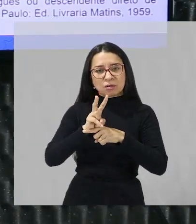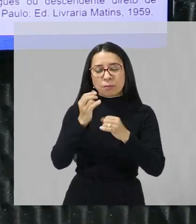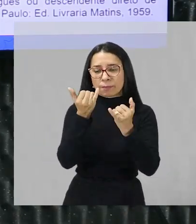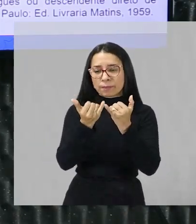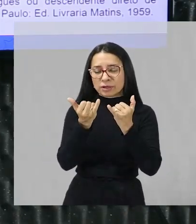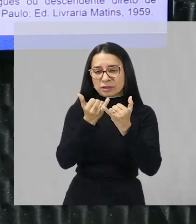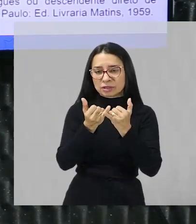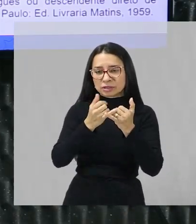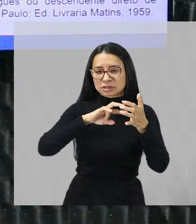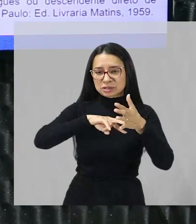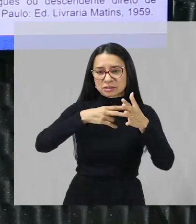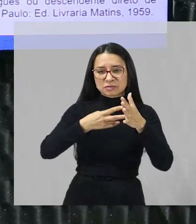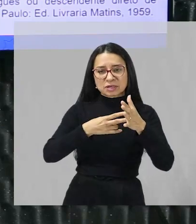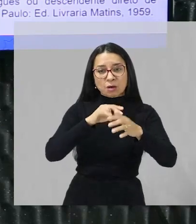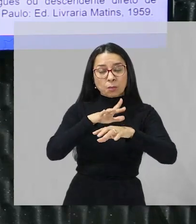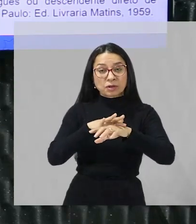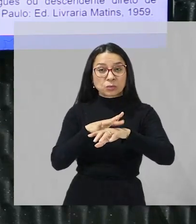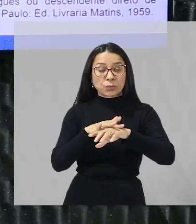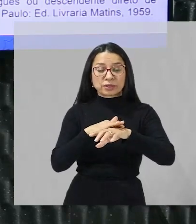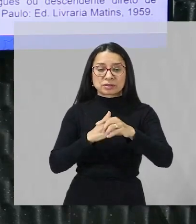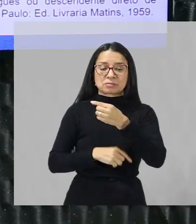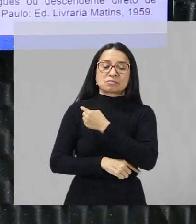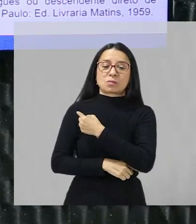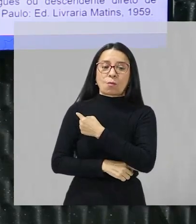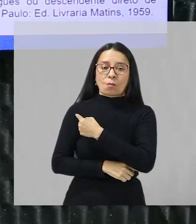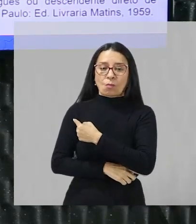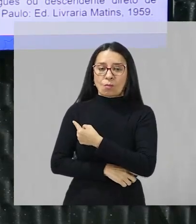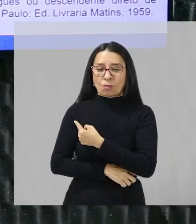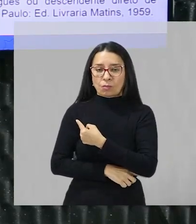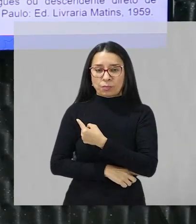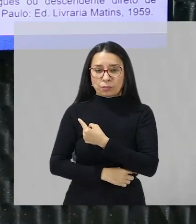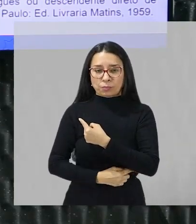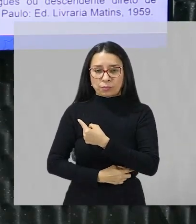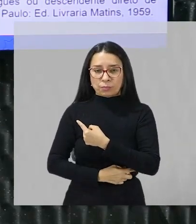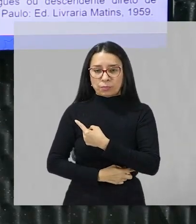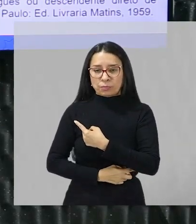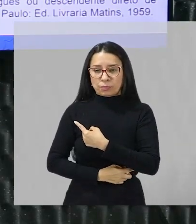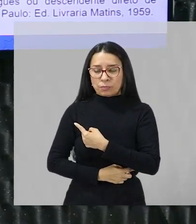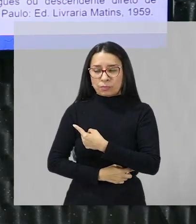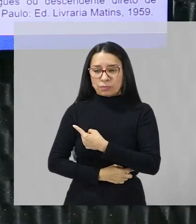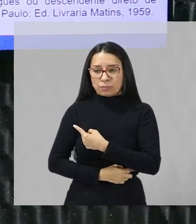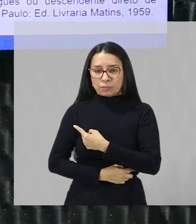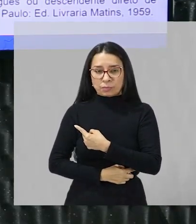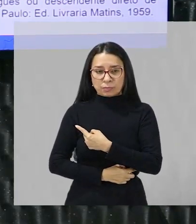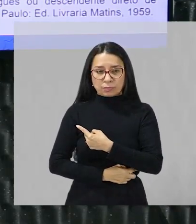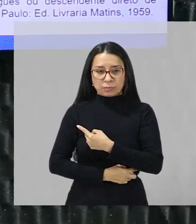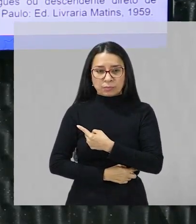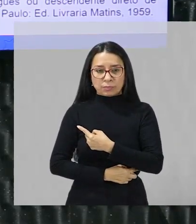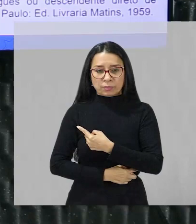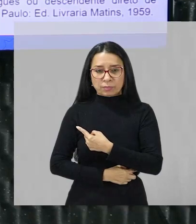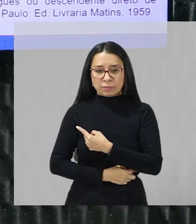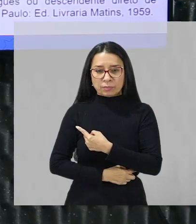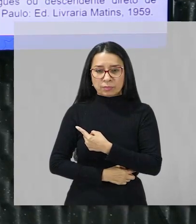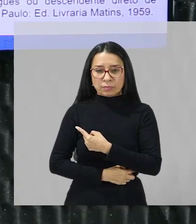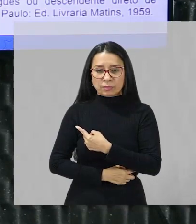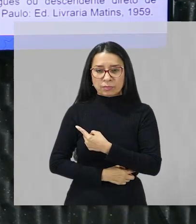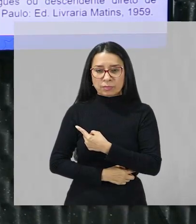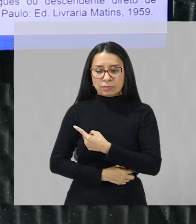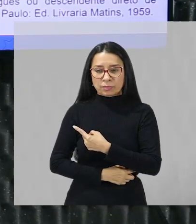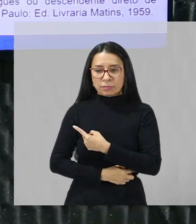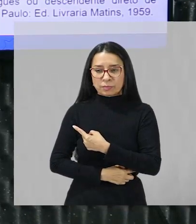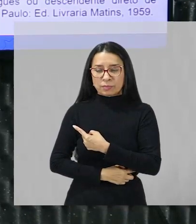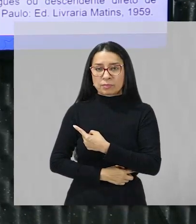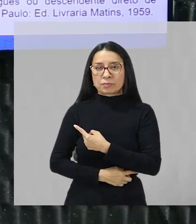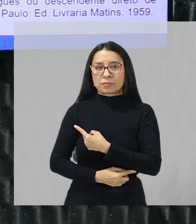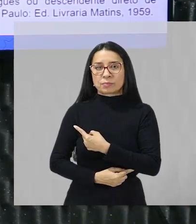uma prevenção. Nunca me perdoaria um tal casamento. Além do que, para realizá-lo, teria que quebrar